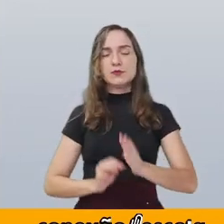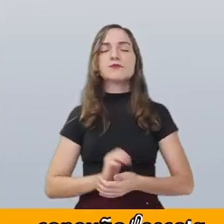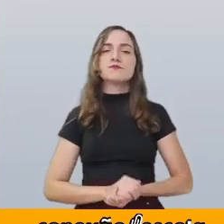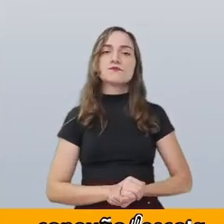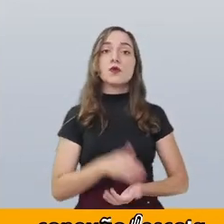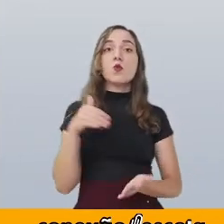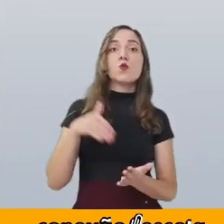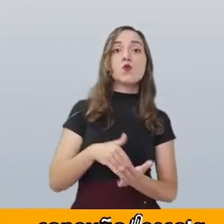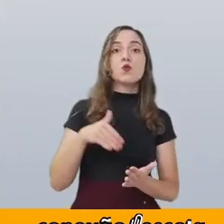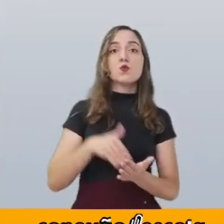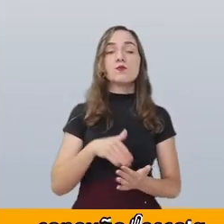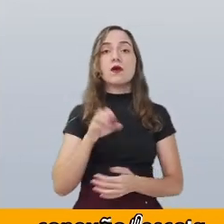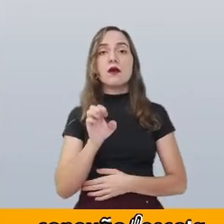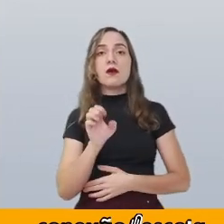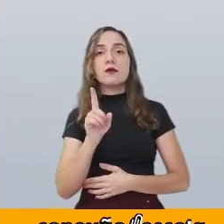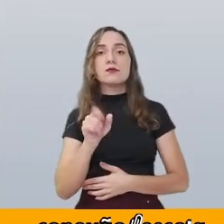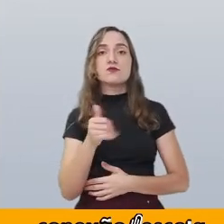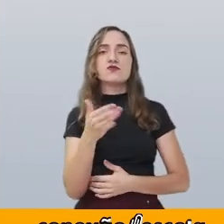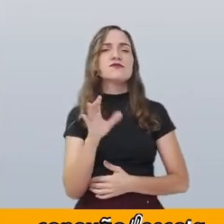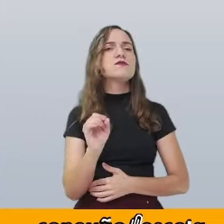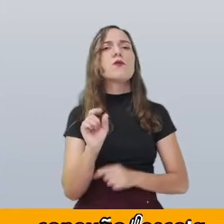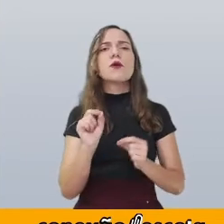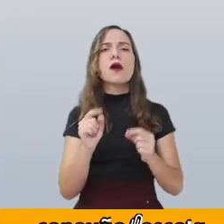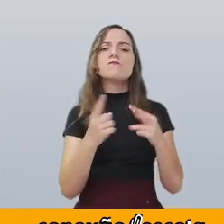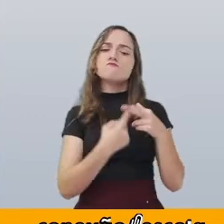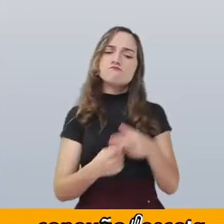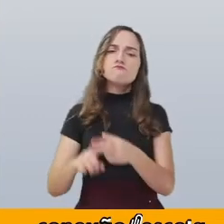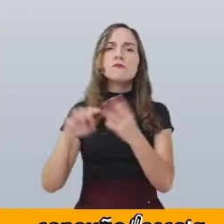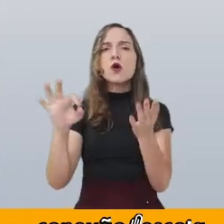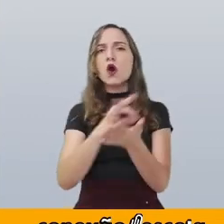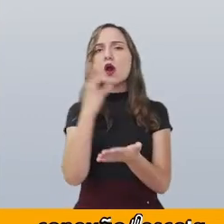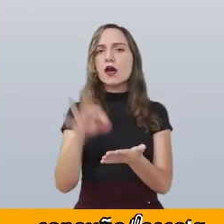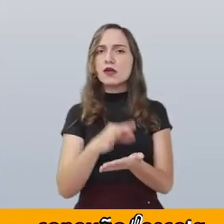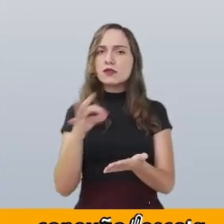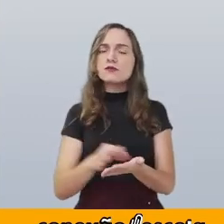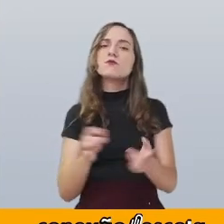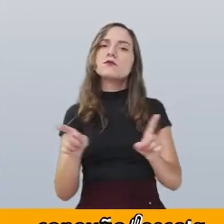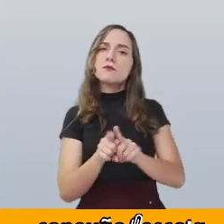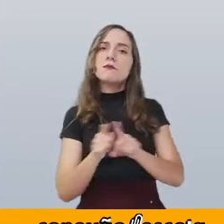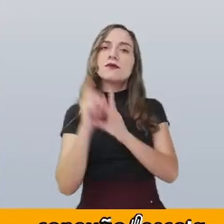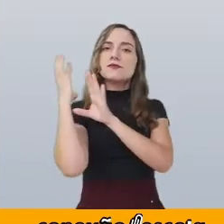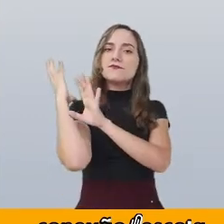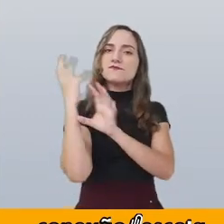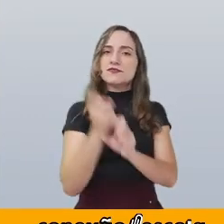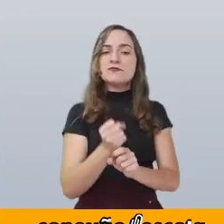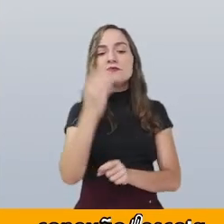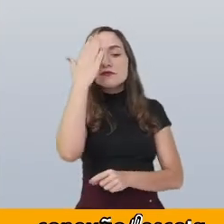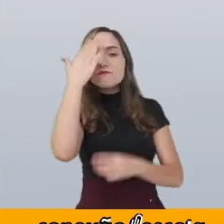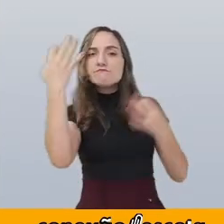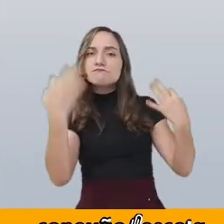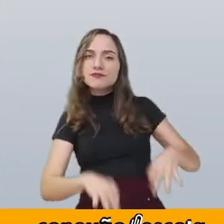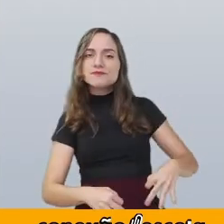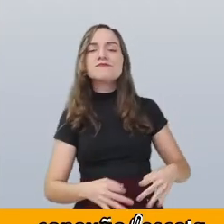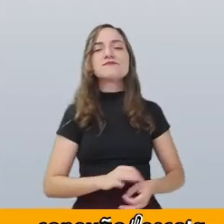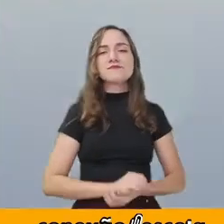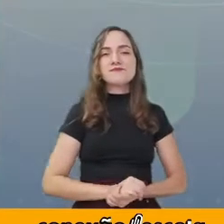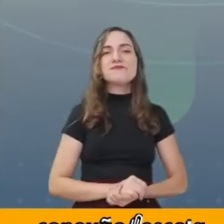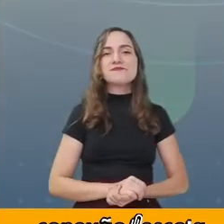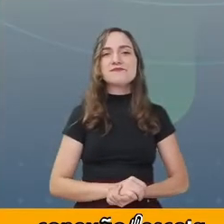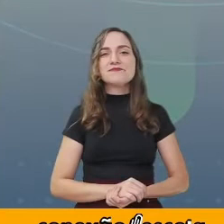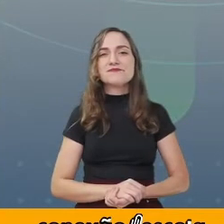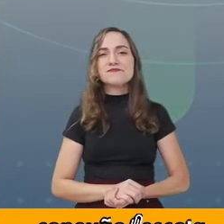E a edição é a correção e a revisão do texto.